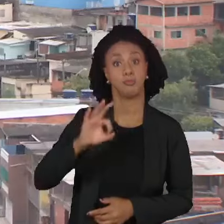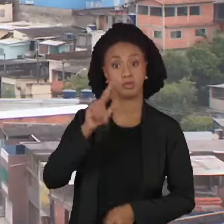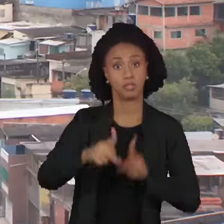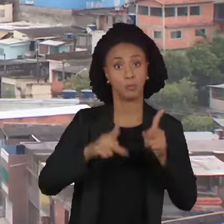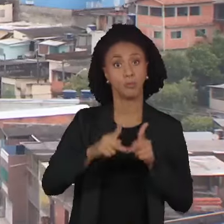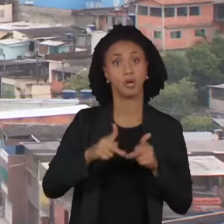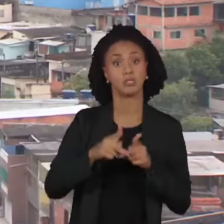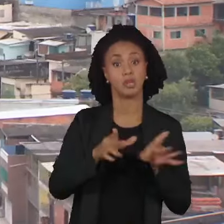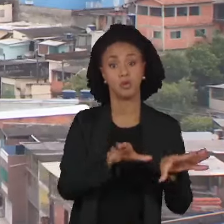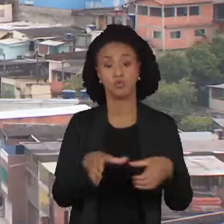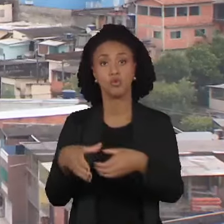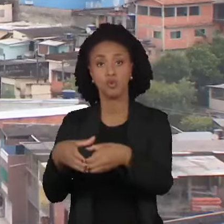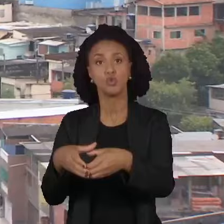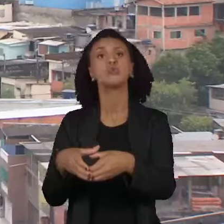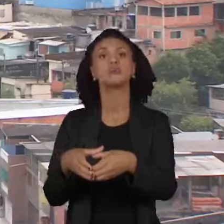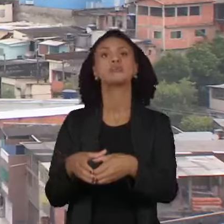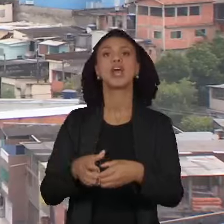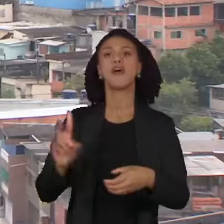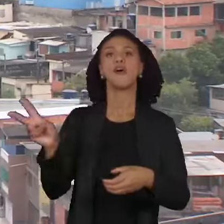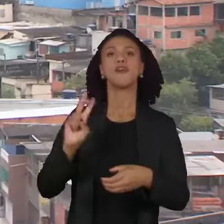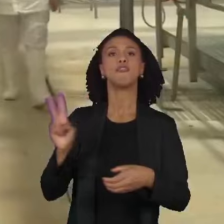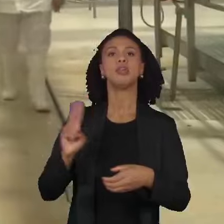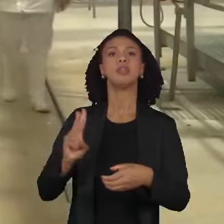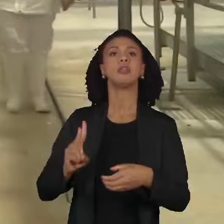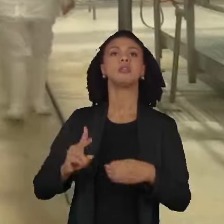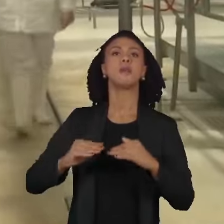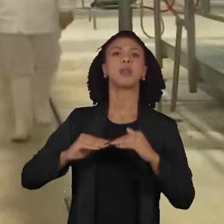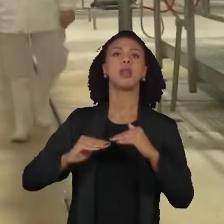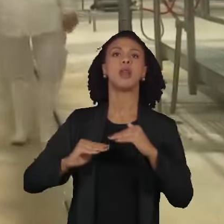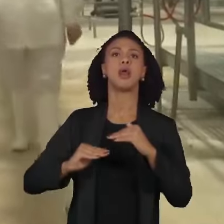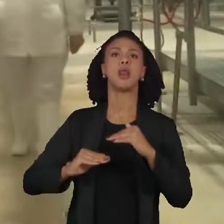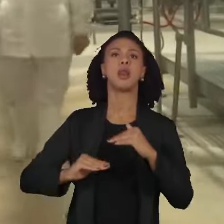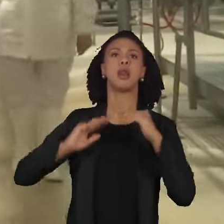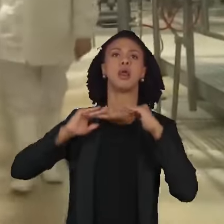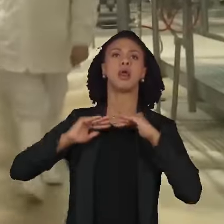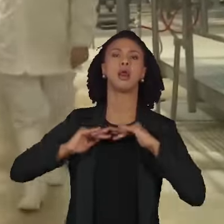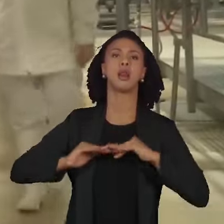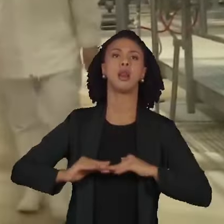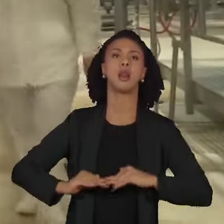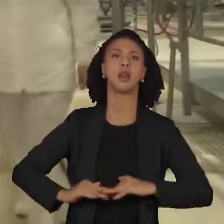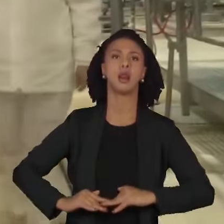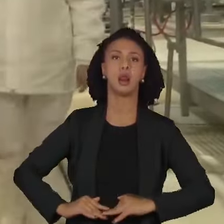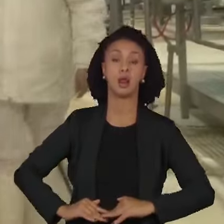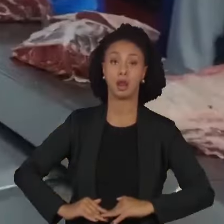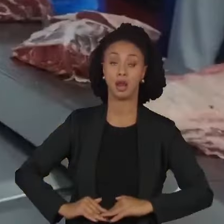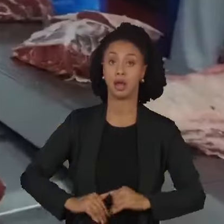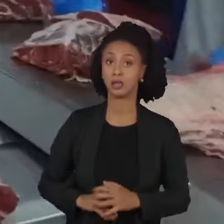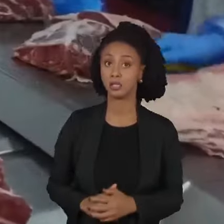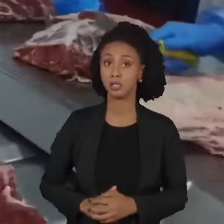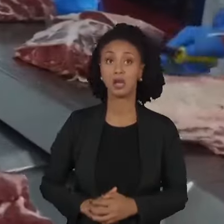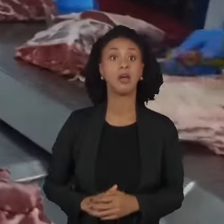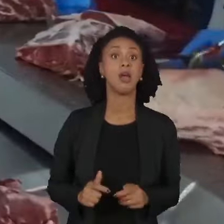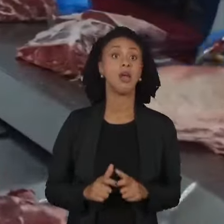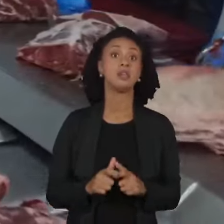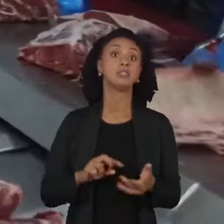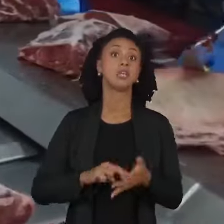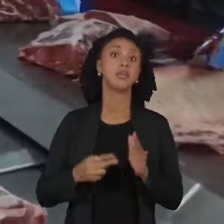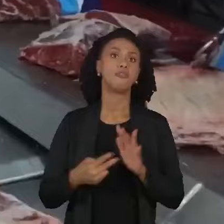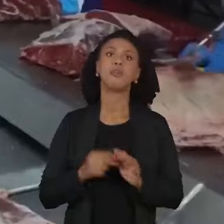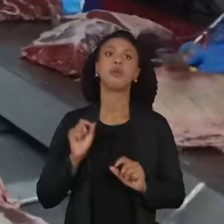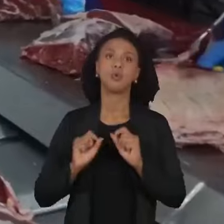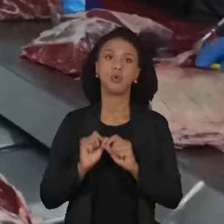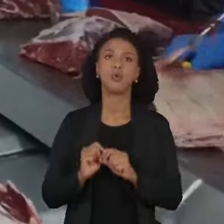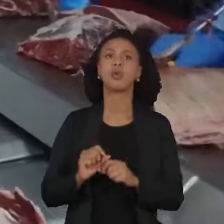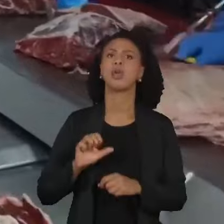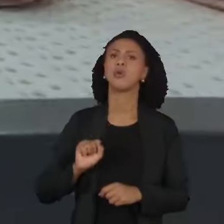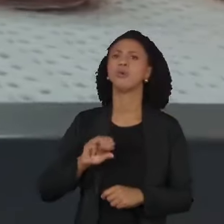O resultado é melhor que o registrado no ano passado. De lá para cá, 1 milhão e 700 mil brasileiros pararam de passar fome, mas